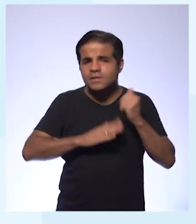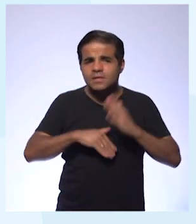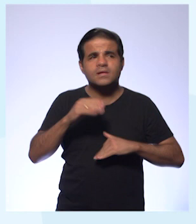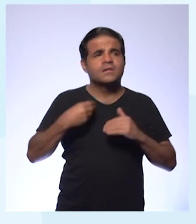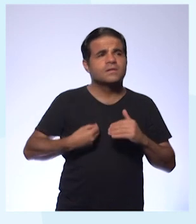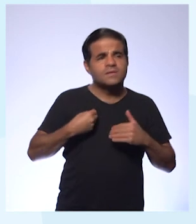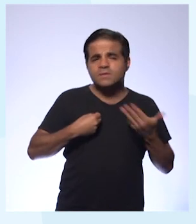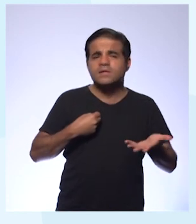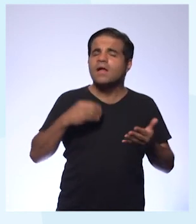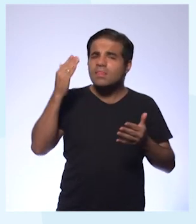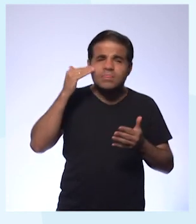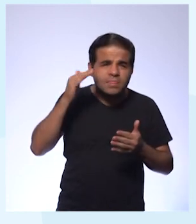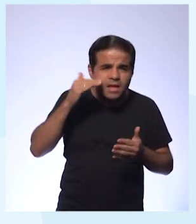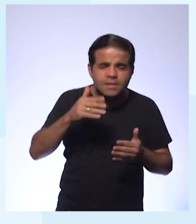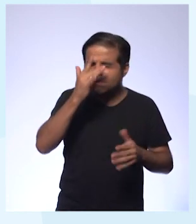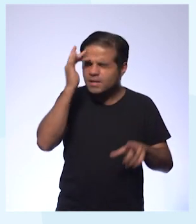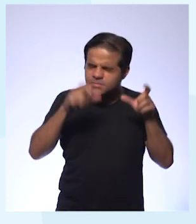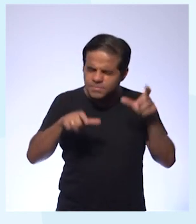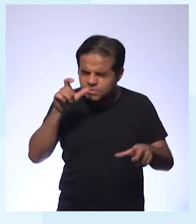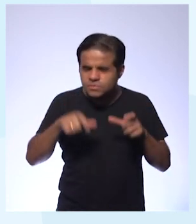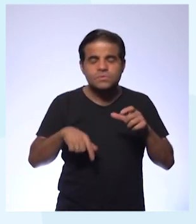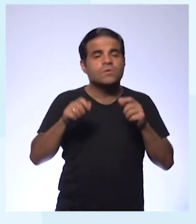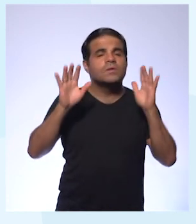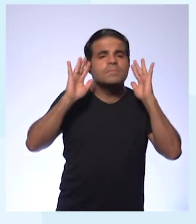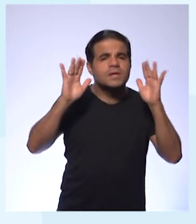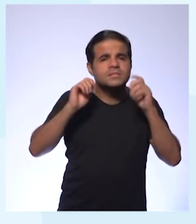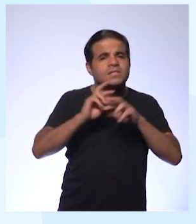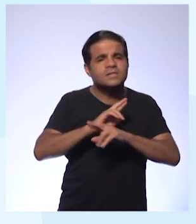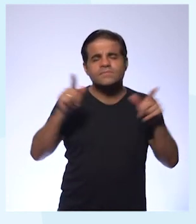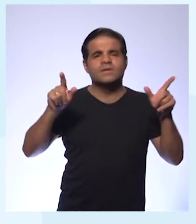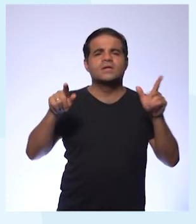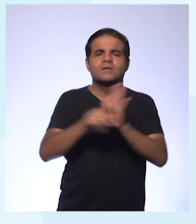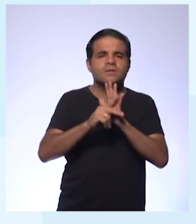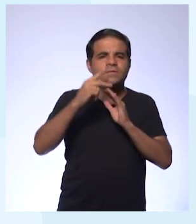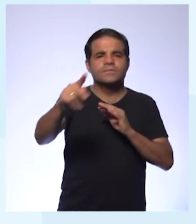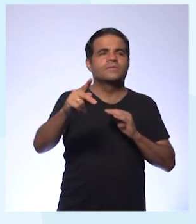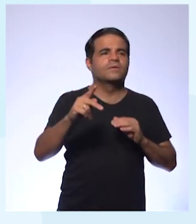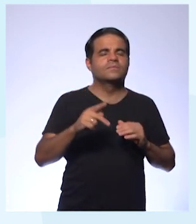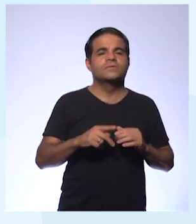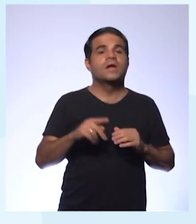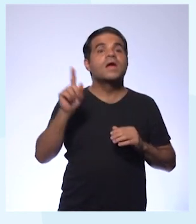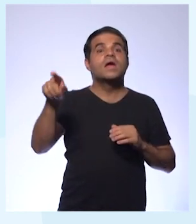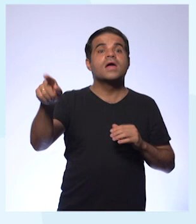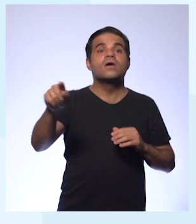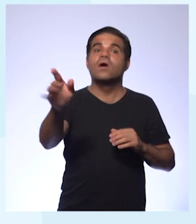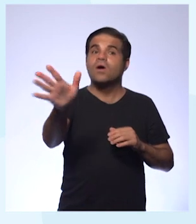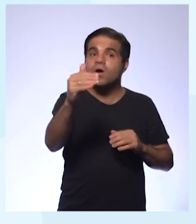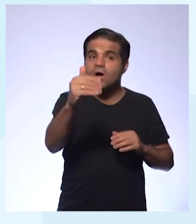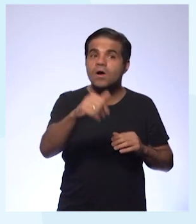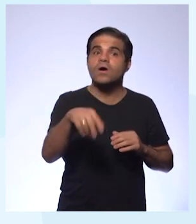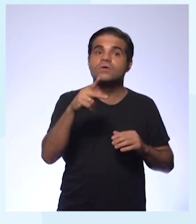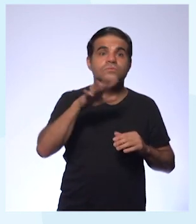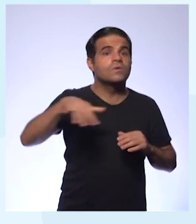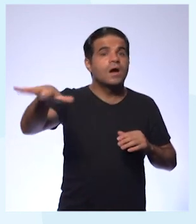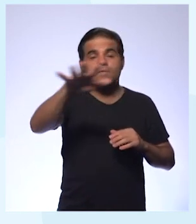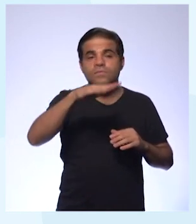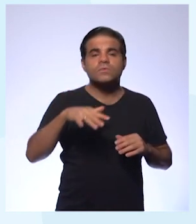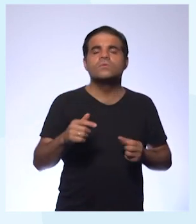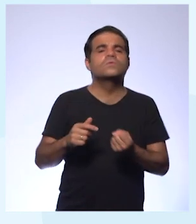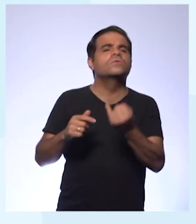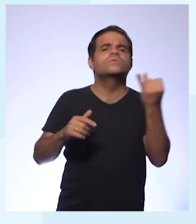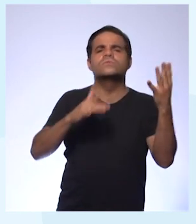viver. Entenda, as pessoas que pensam diferente de você, não as reprove. Ei, olha a sua volta.